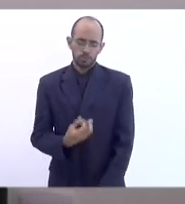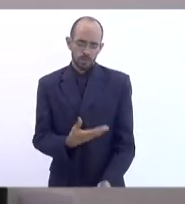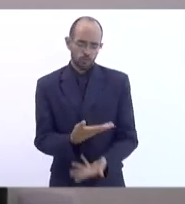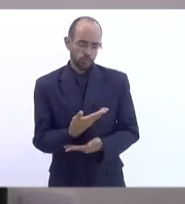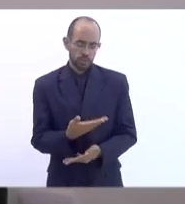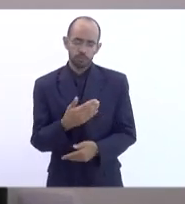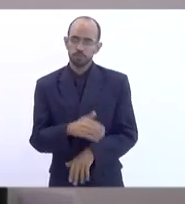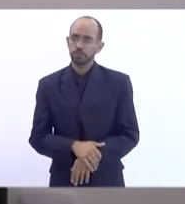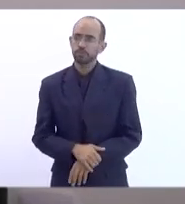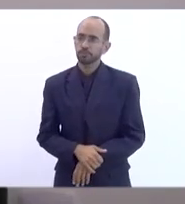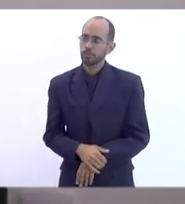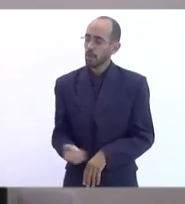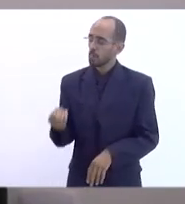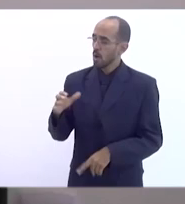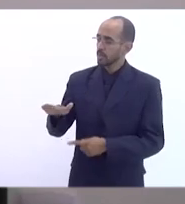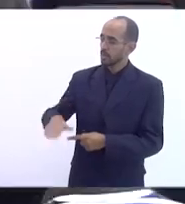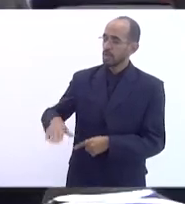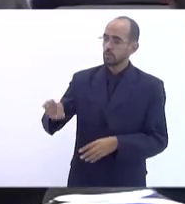bem-vinda a